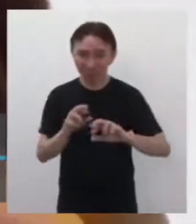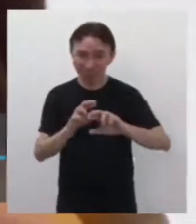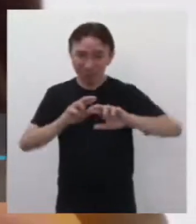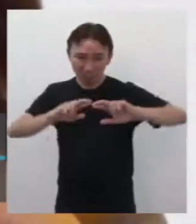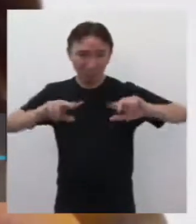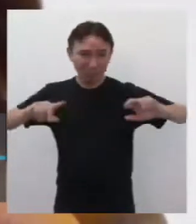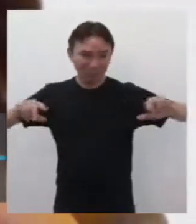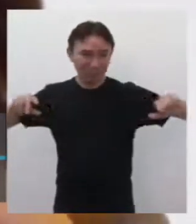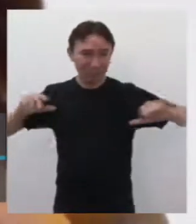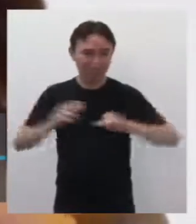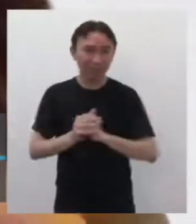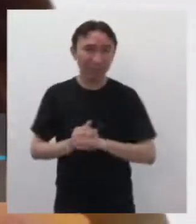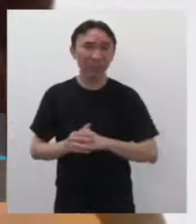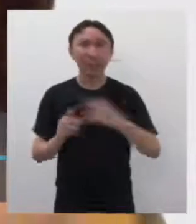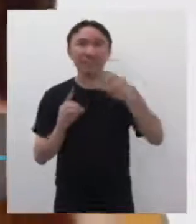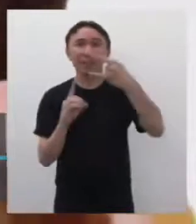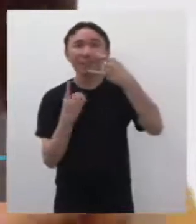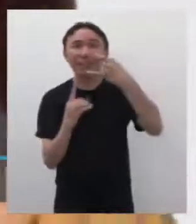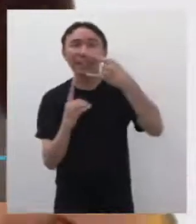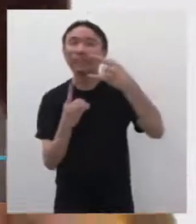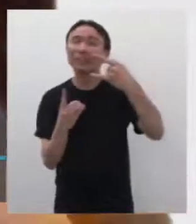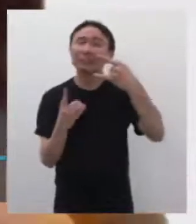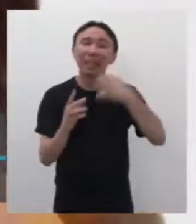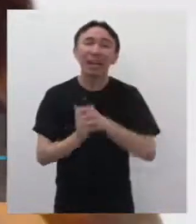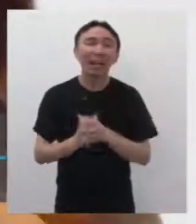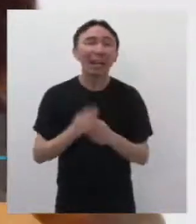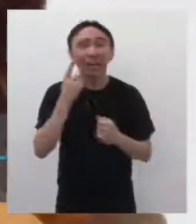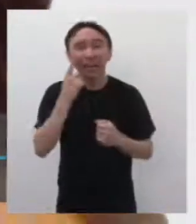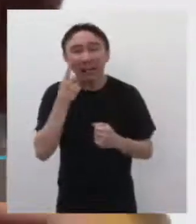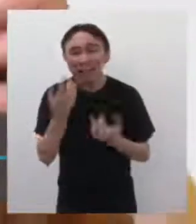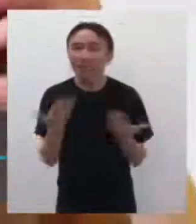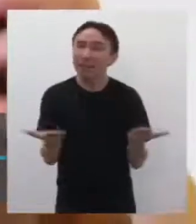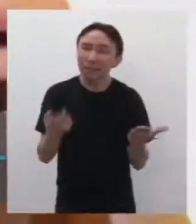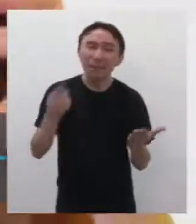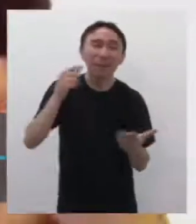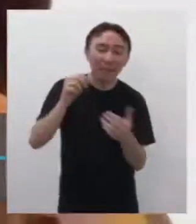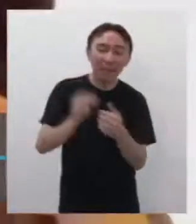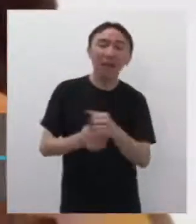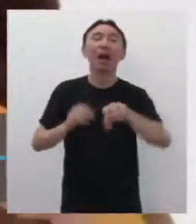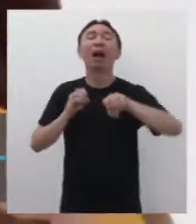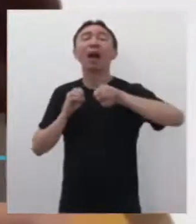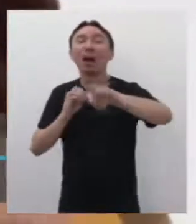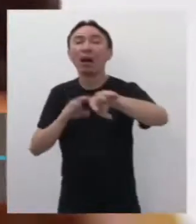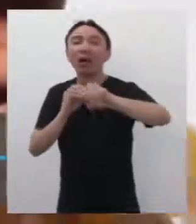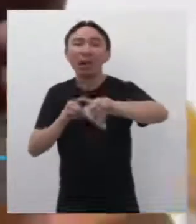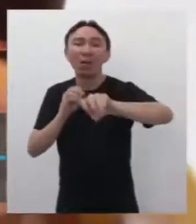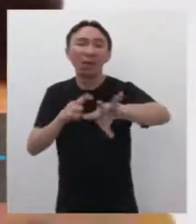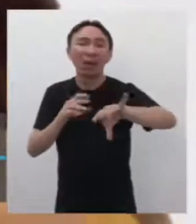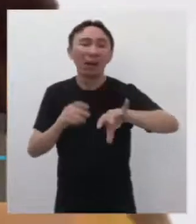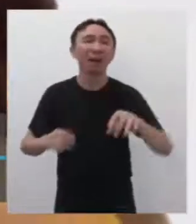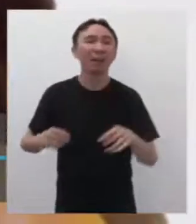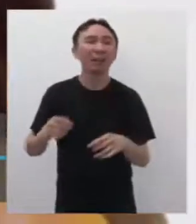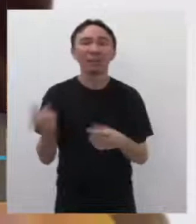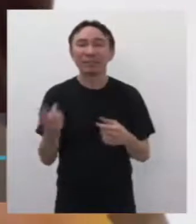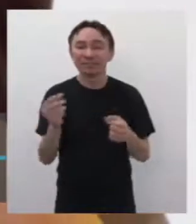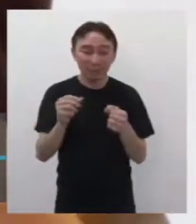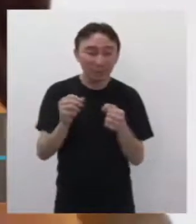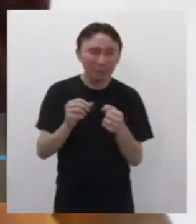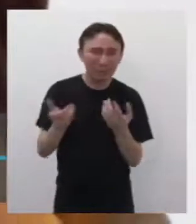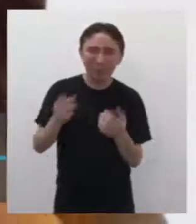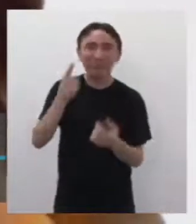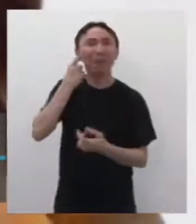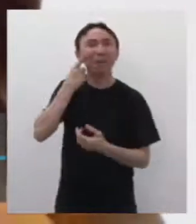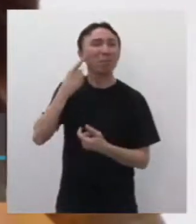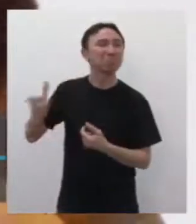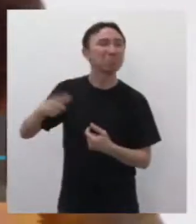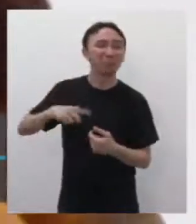disponível, e aí a gente repete, a gente tem que repetir a aula, a nossa carga... eu tenho visto os professores